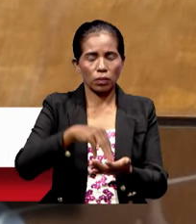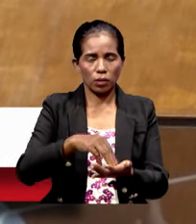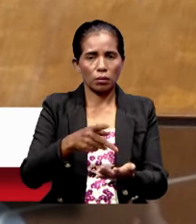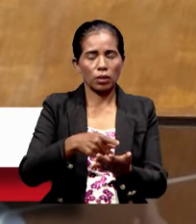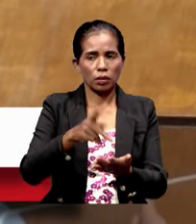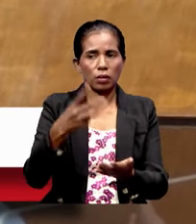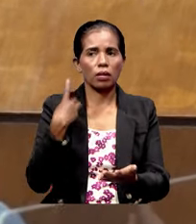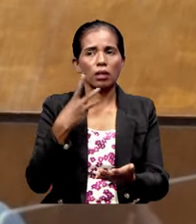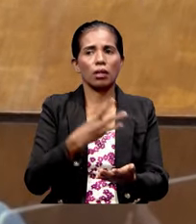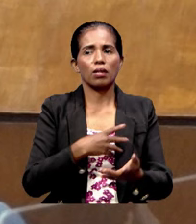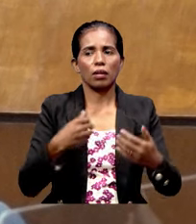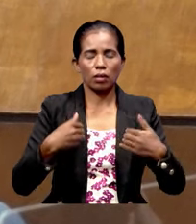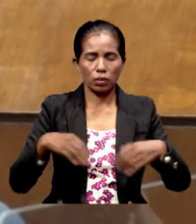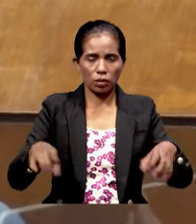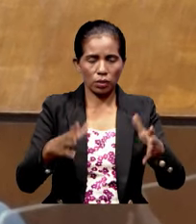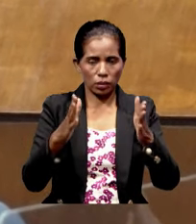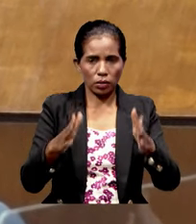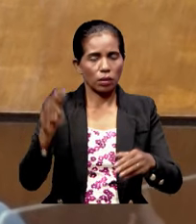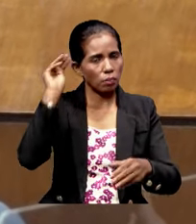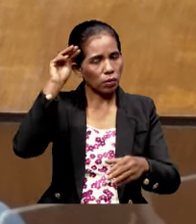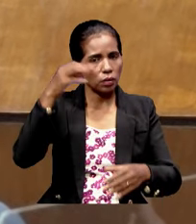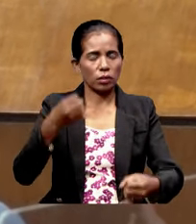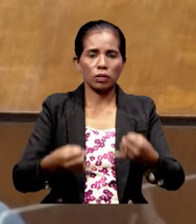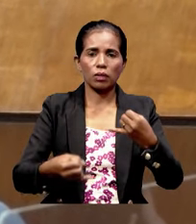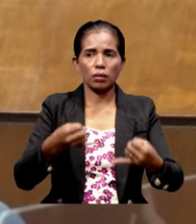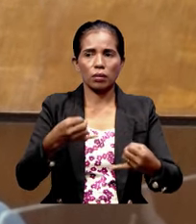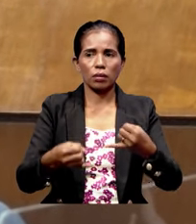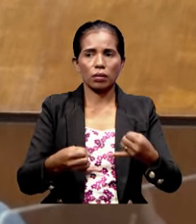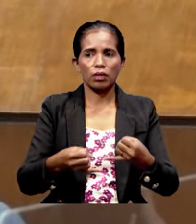minha renda vai a salários também, funcionários do Ministério de Justiça,